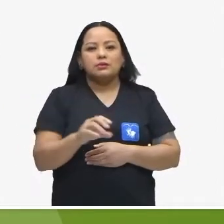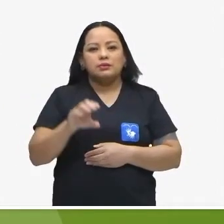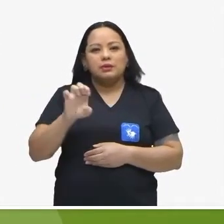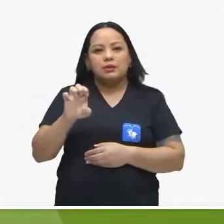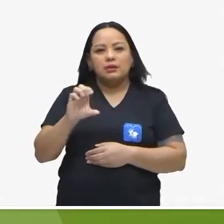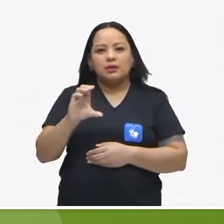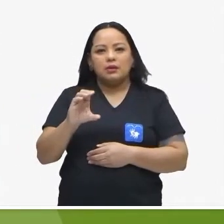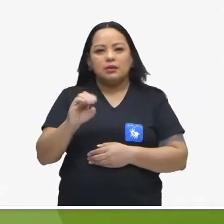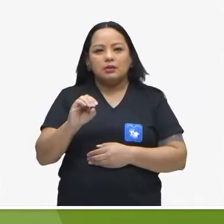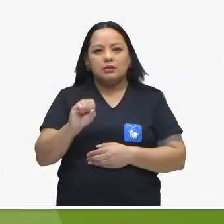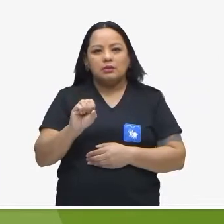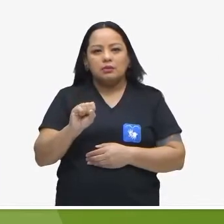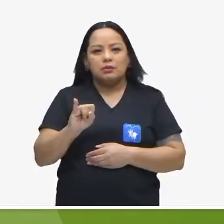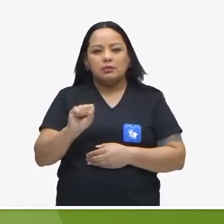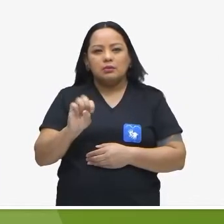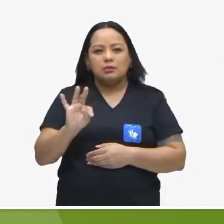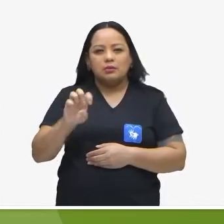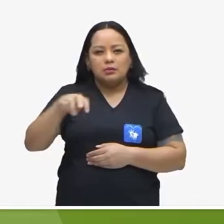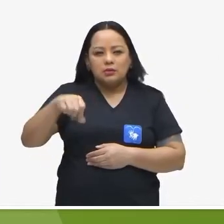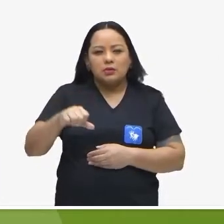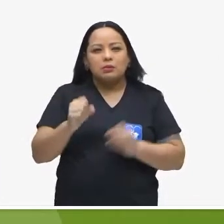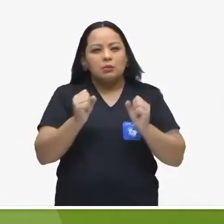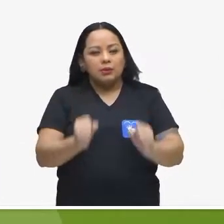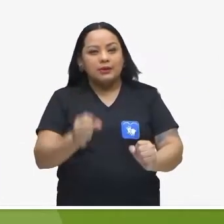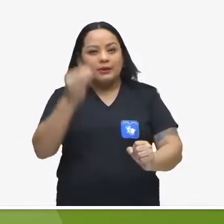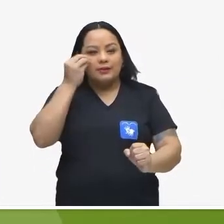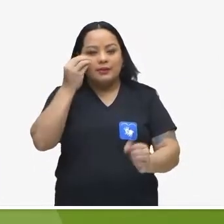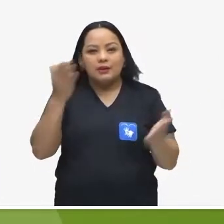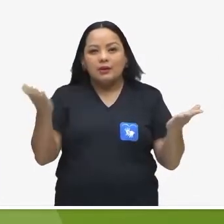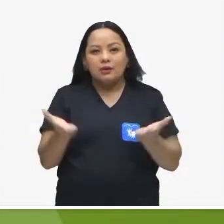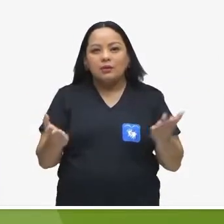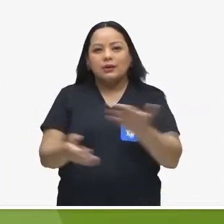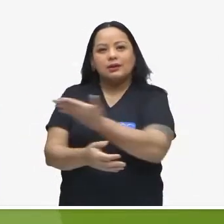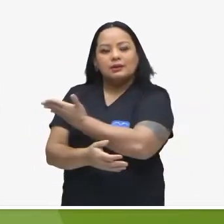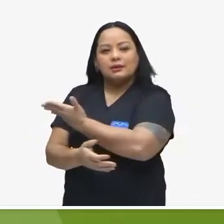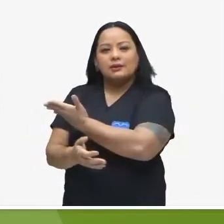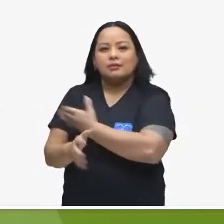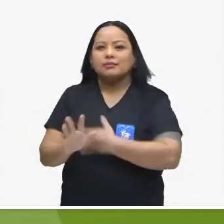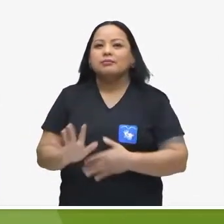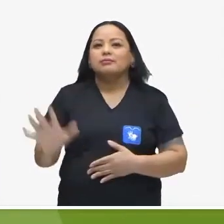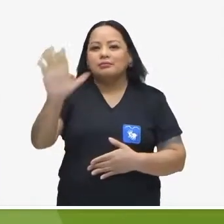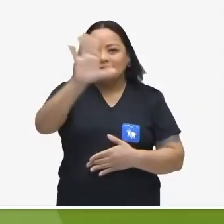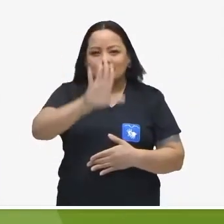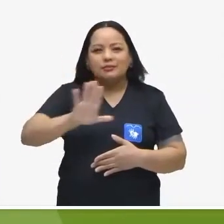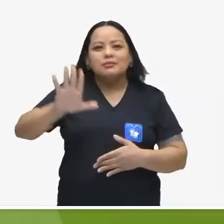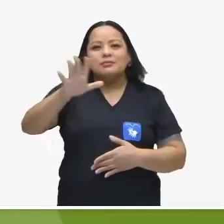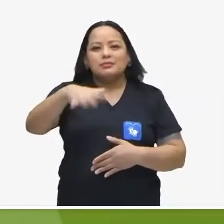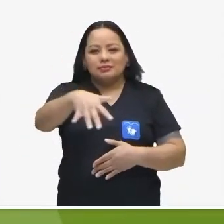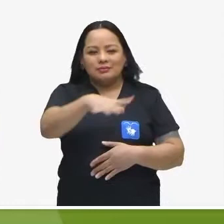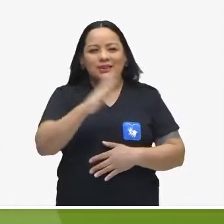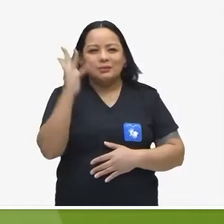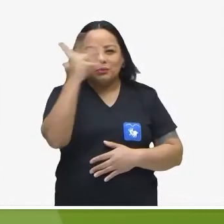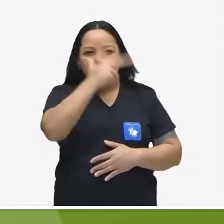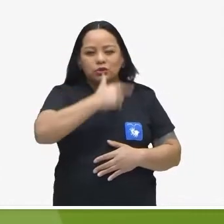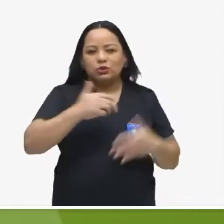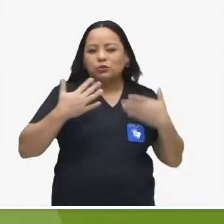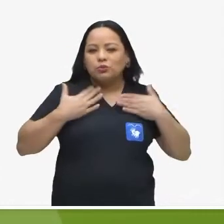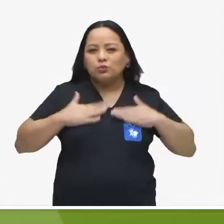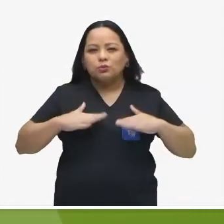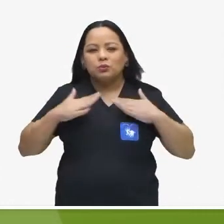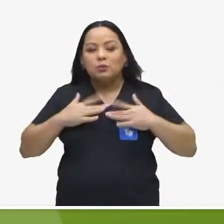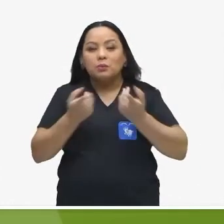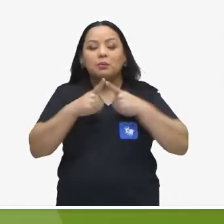ecossistema, que é o que vocês podem observar aqui nesse momento, né? Um ambiente bem lindo, bem calmo,